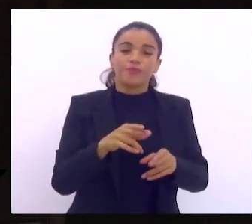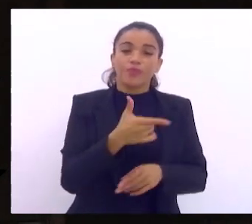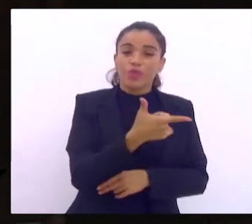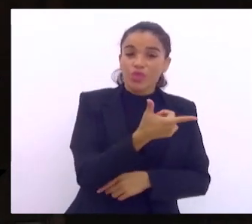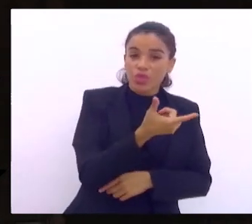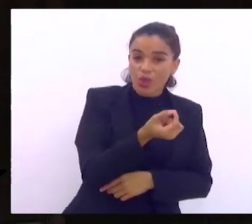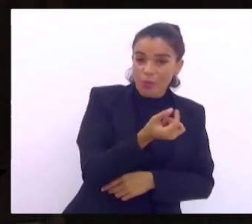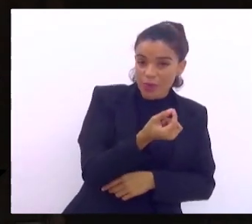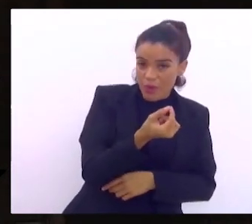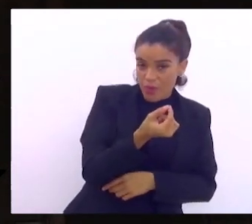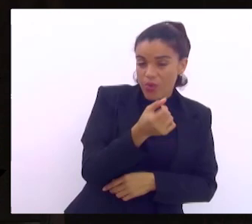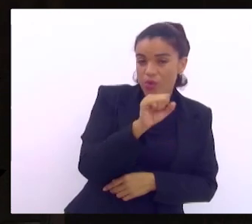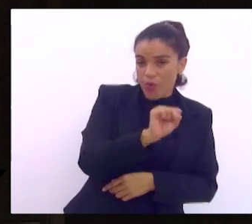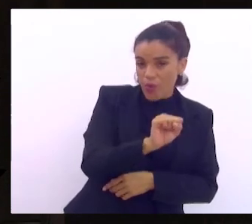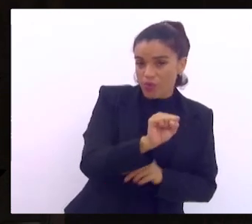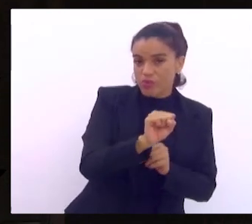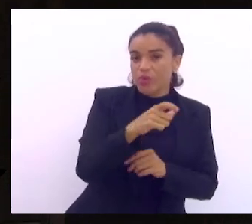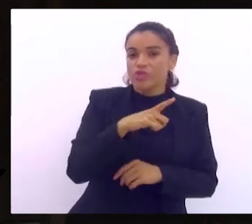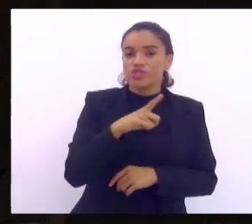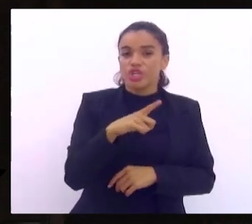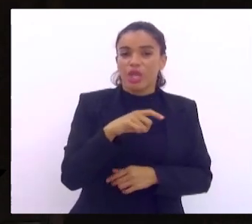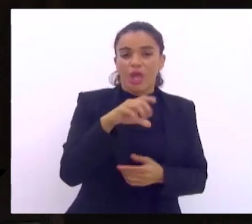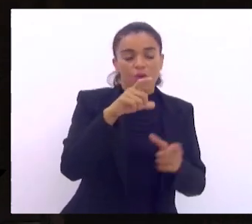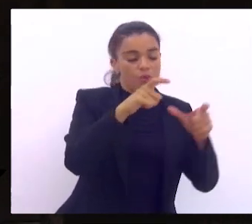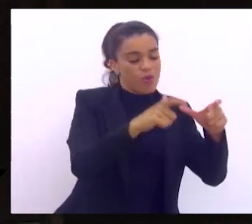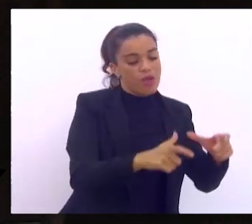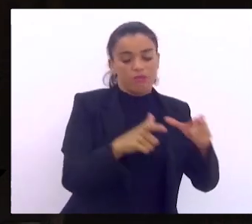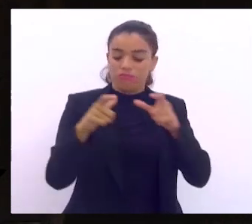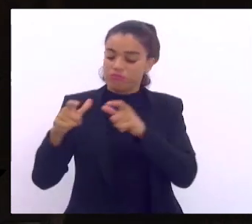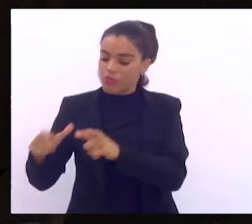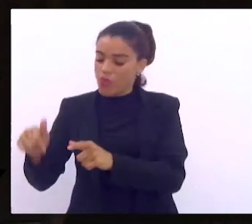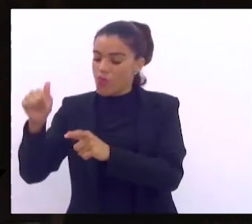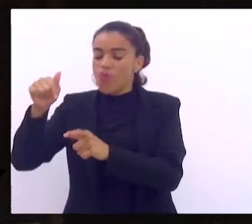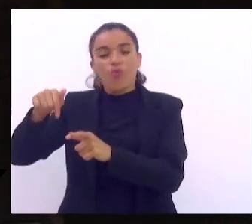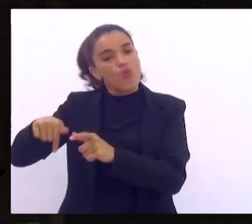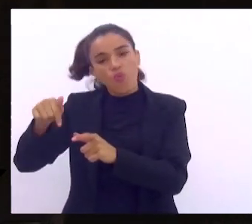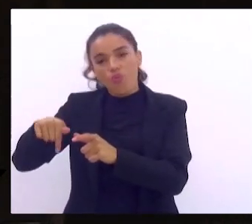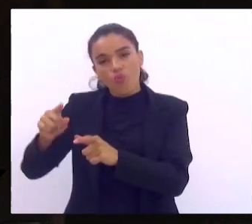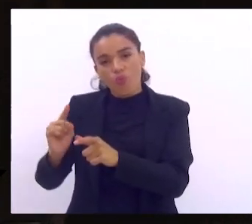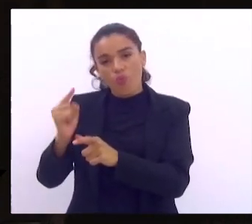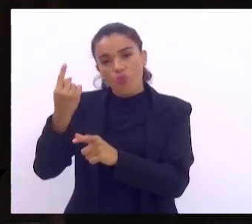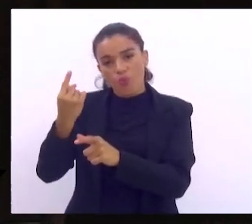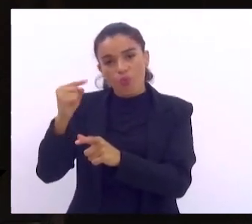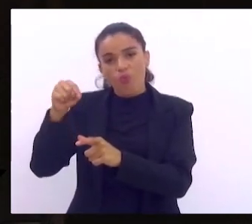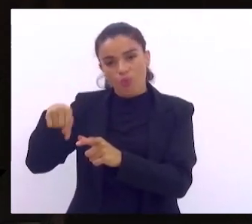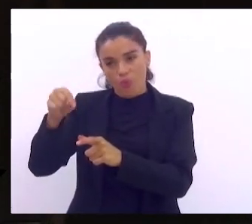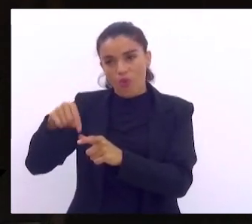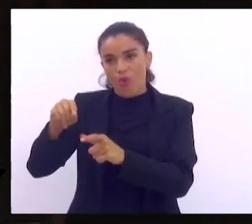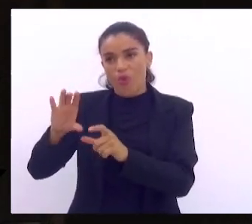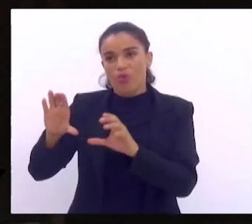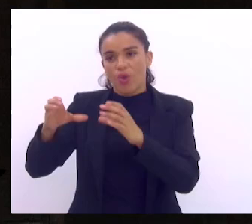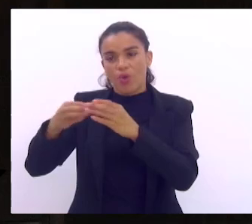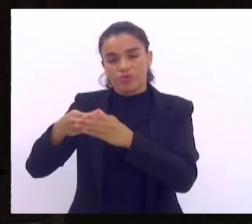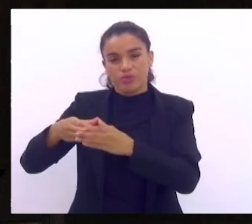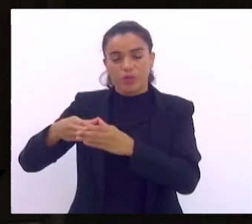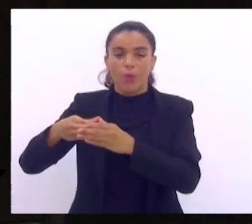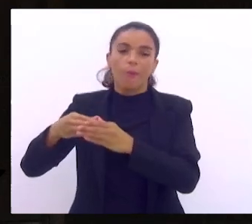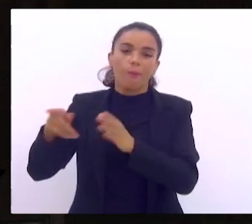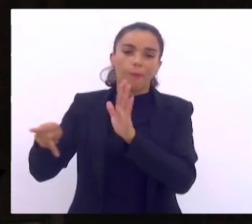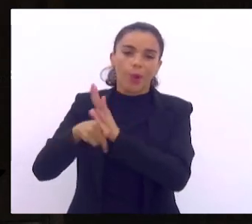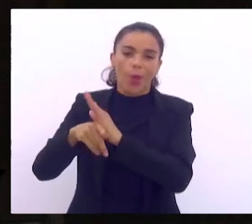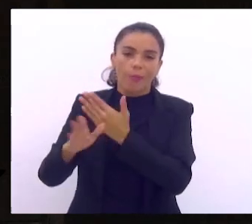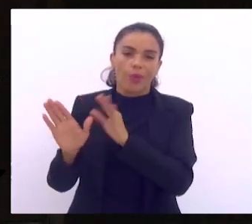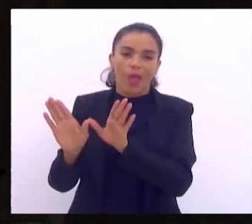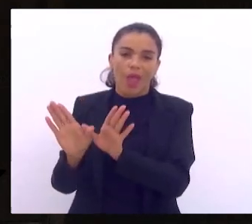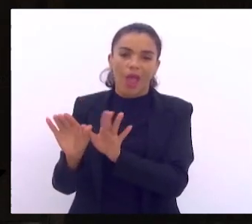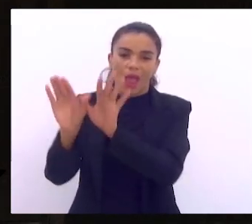2008, eu tinha 2 núcleos. Um era na Comissão de Esporte da Aeronáutica e